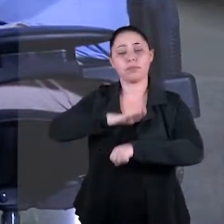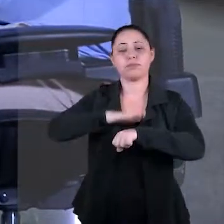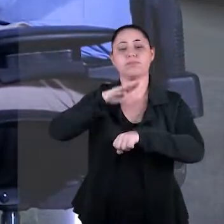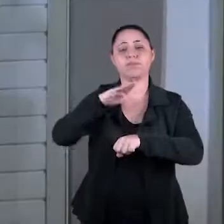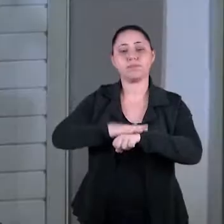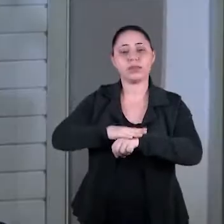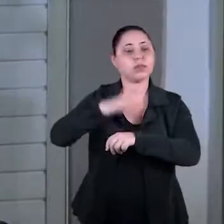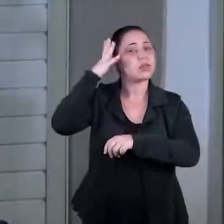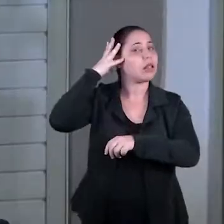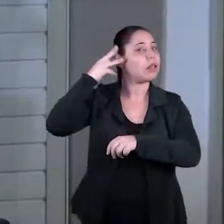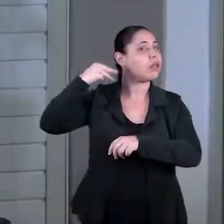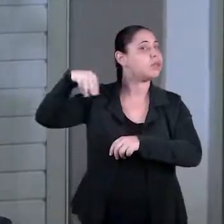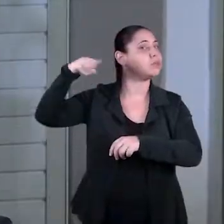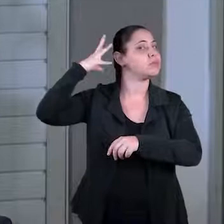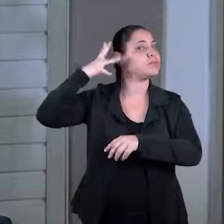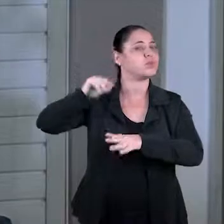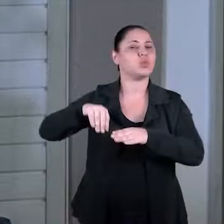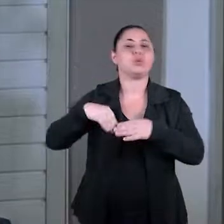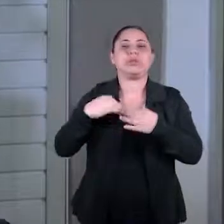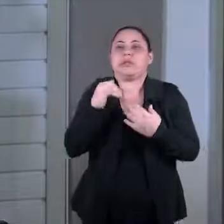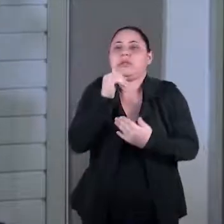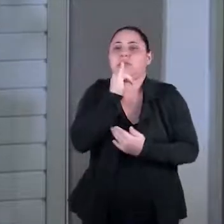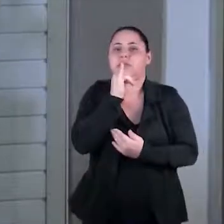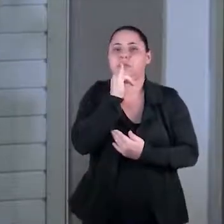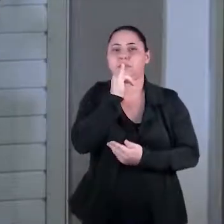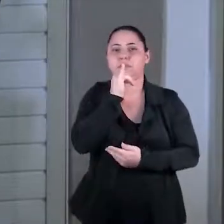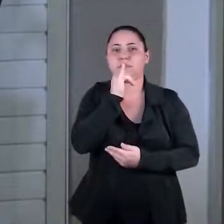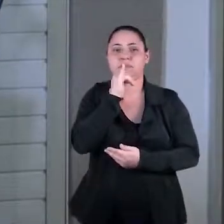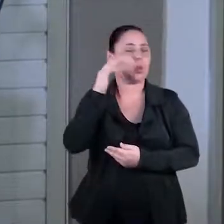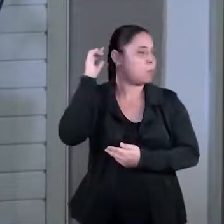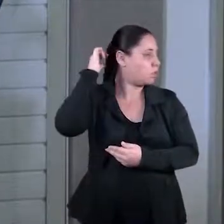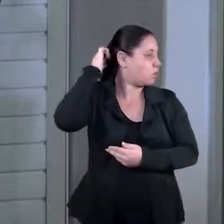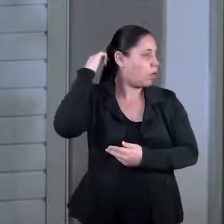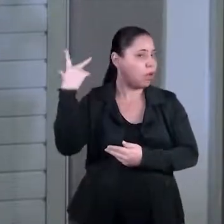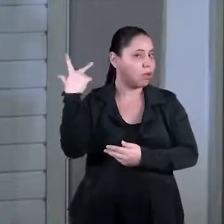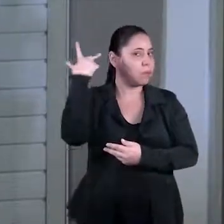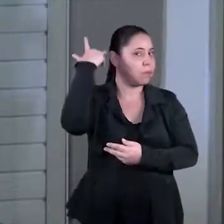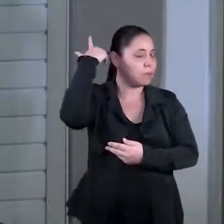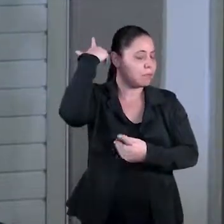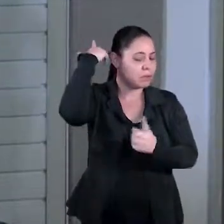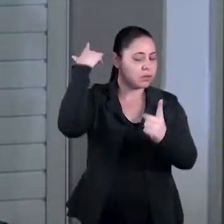grande quantidade de cabelo. E essa quantidade de cabelo a gente retira